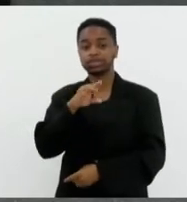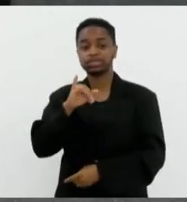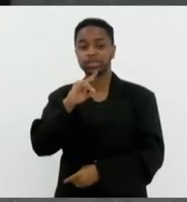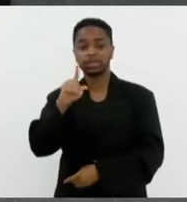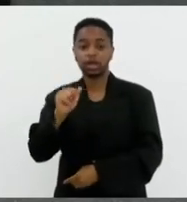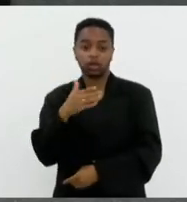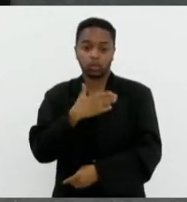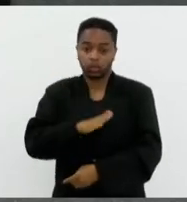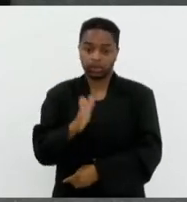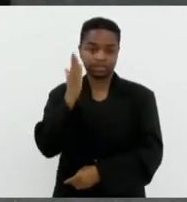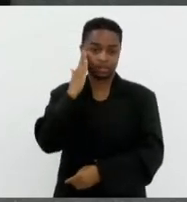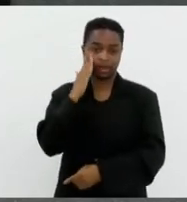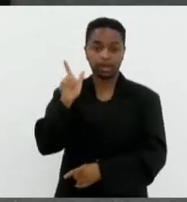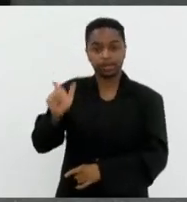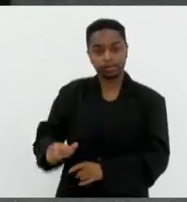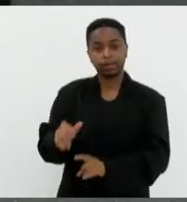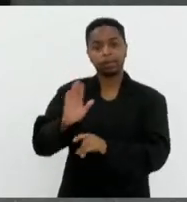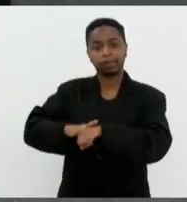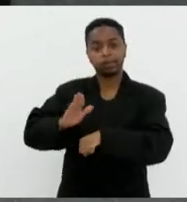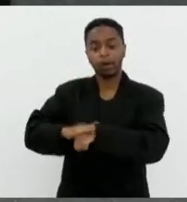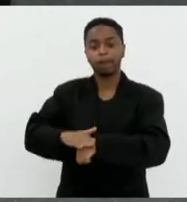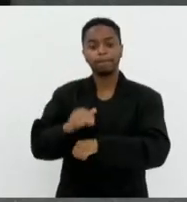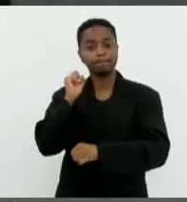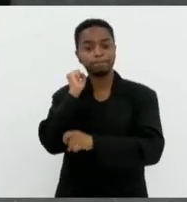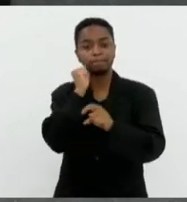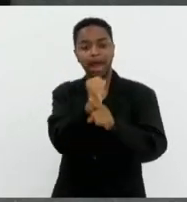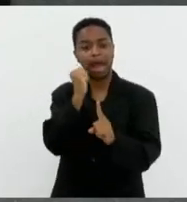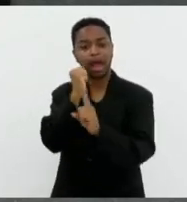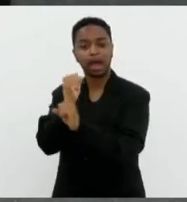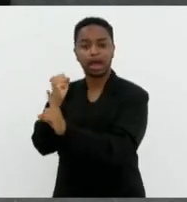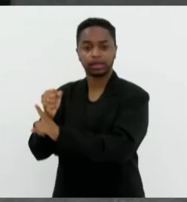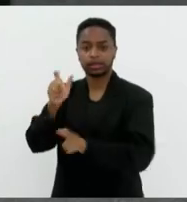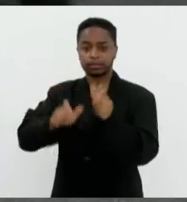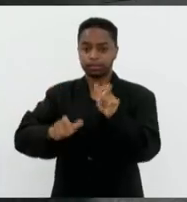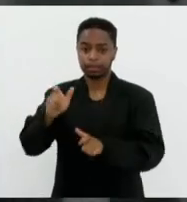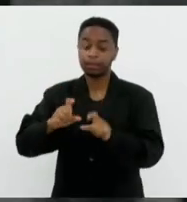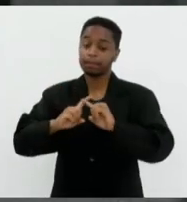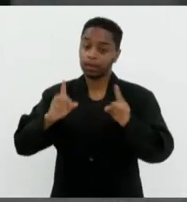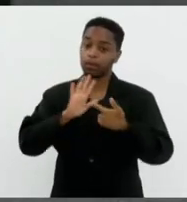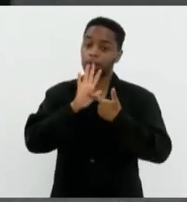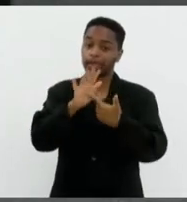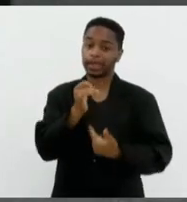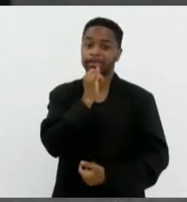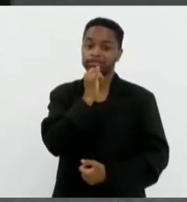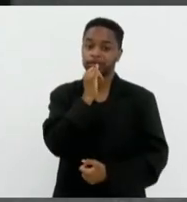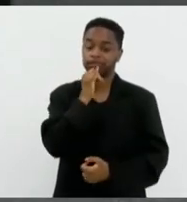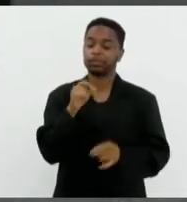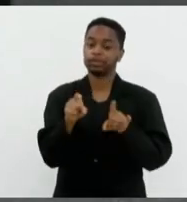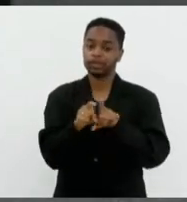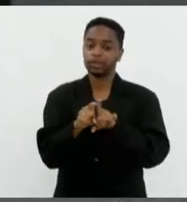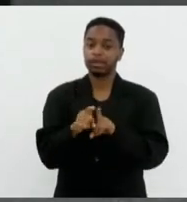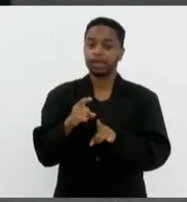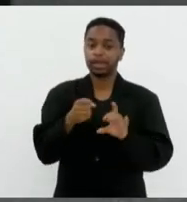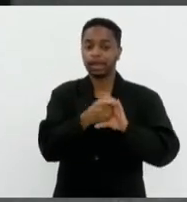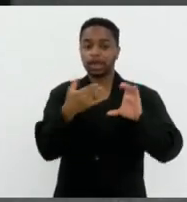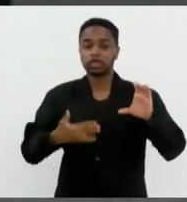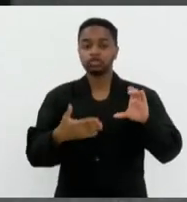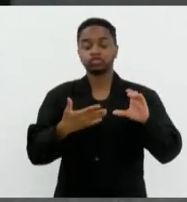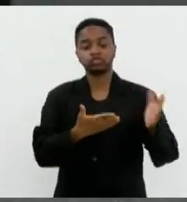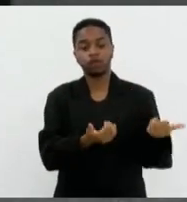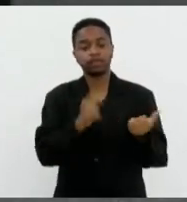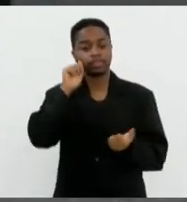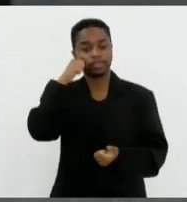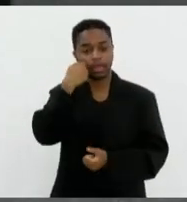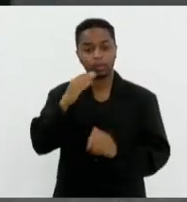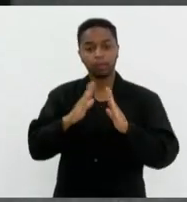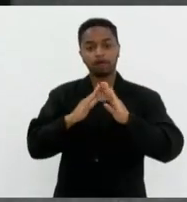de saber que eles matam, e matam com exemplo e um perfil de jovens negros de favela